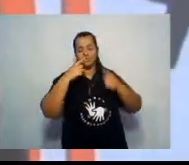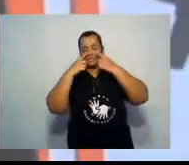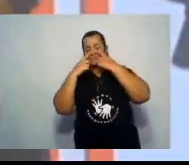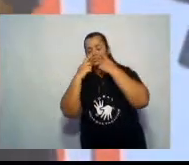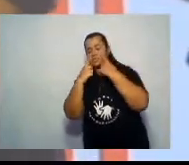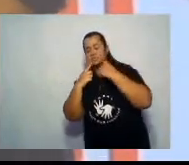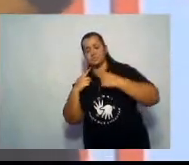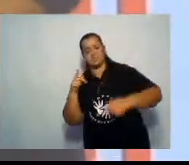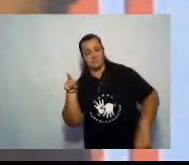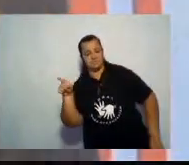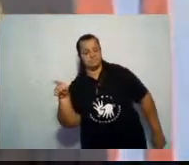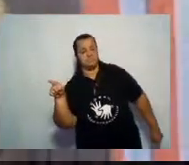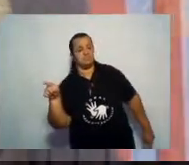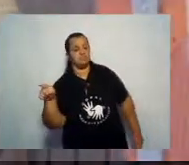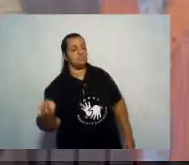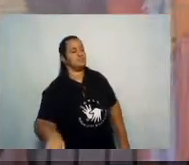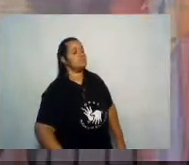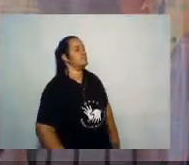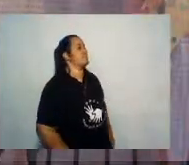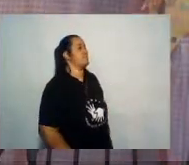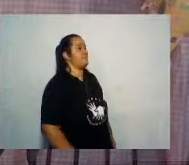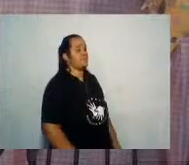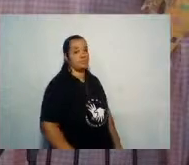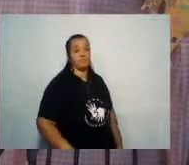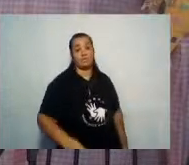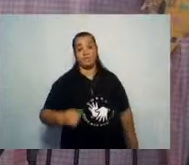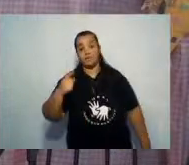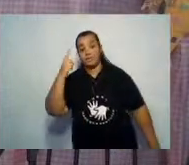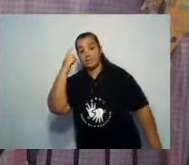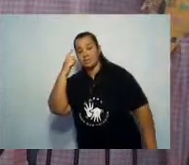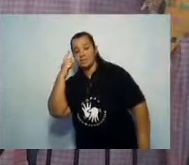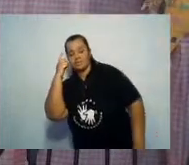em vez de você viver chorando por ele,